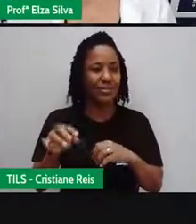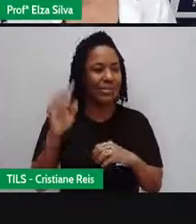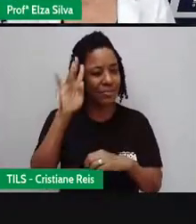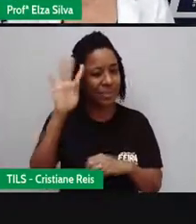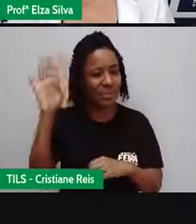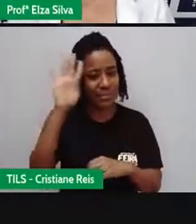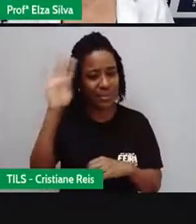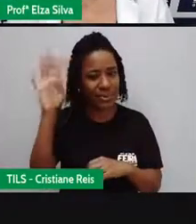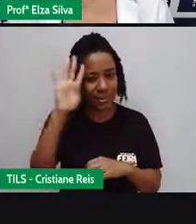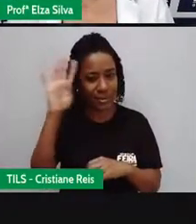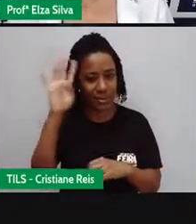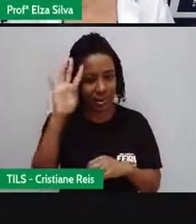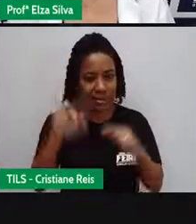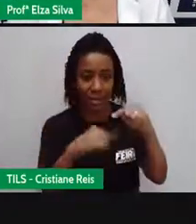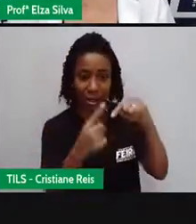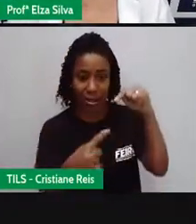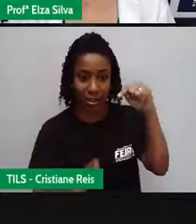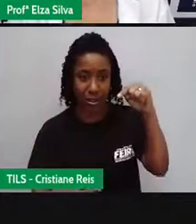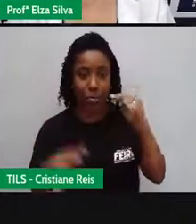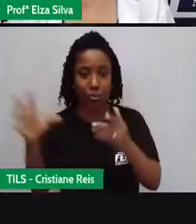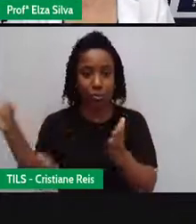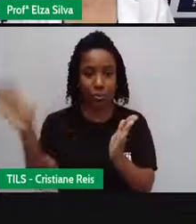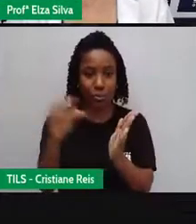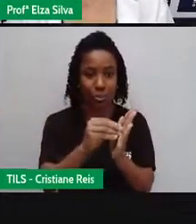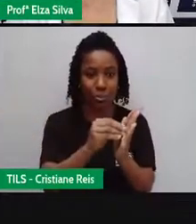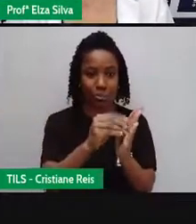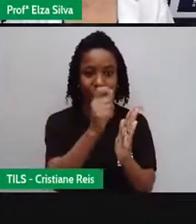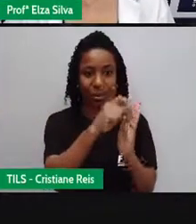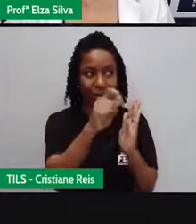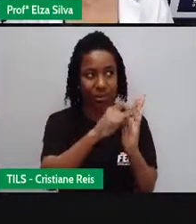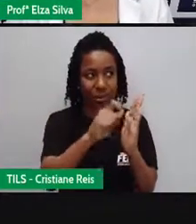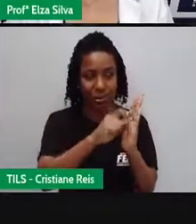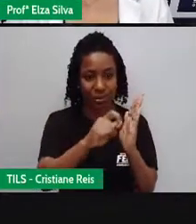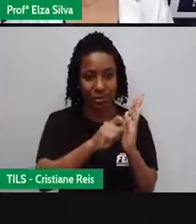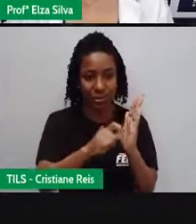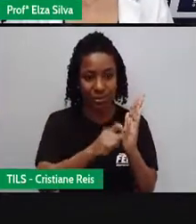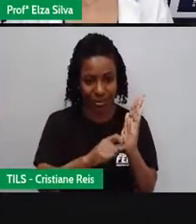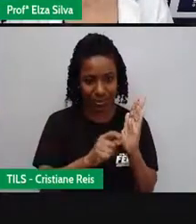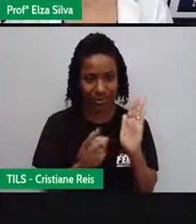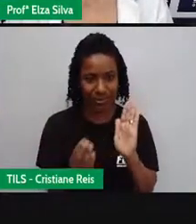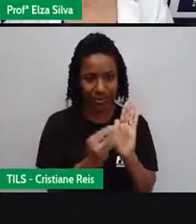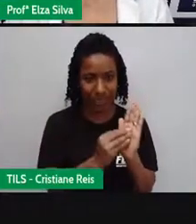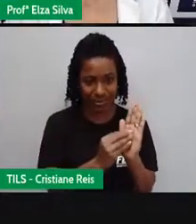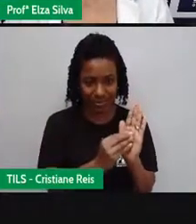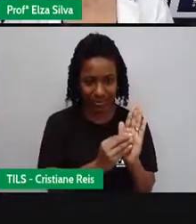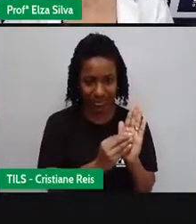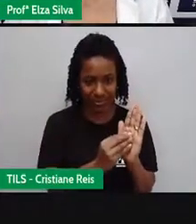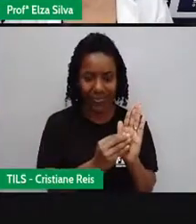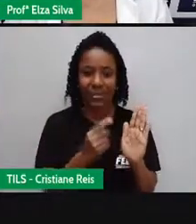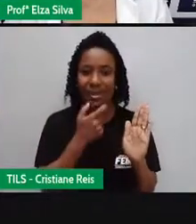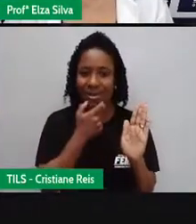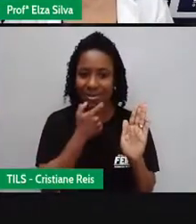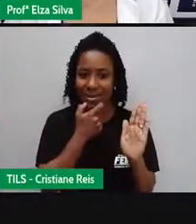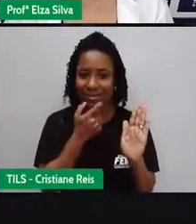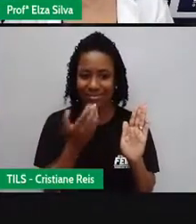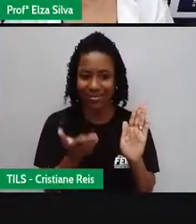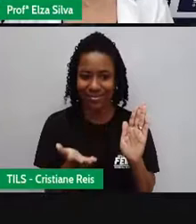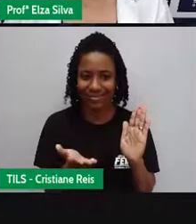Escrevam aí em seu caderno. Why is 4th of July so important to Americans?